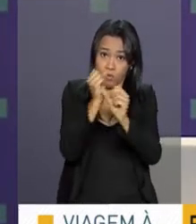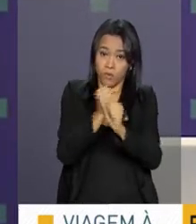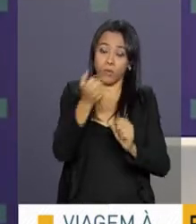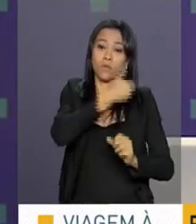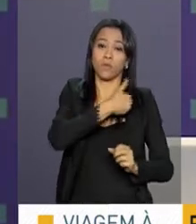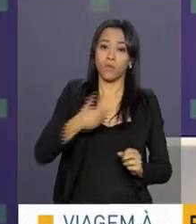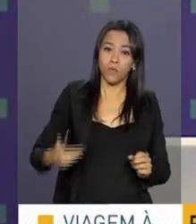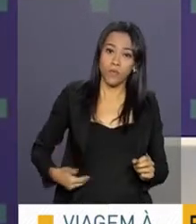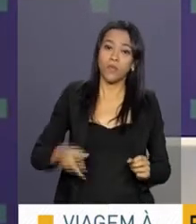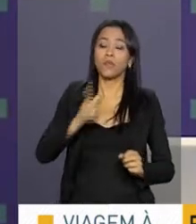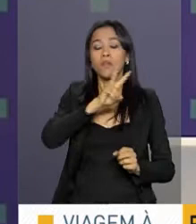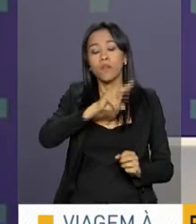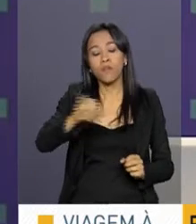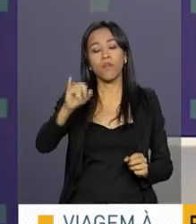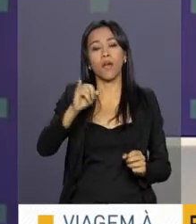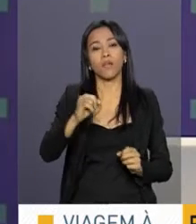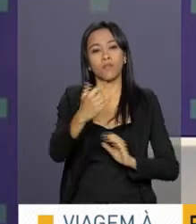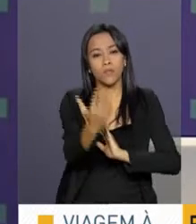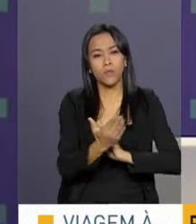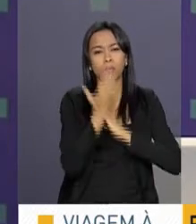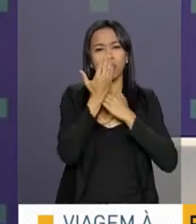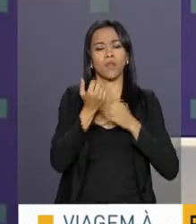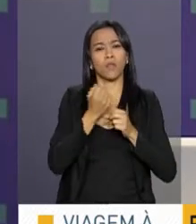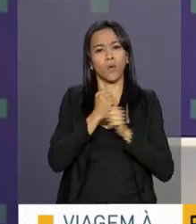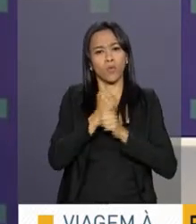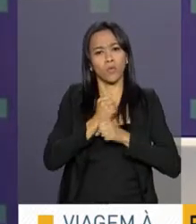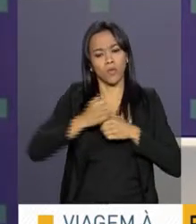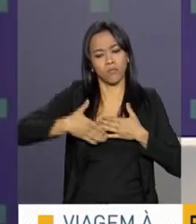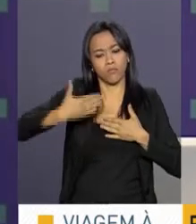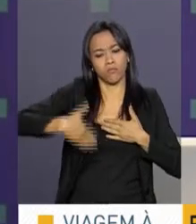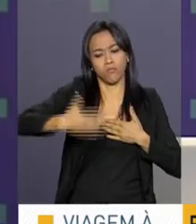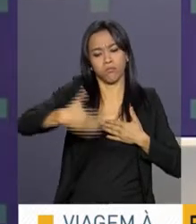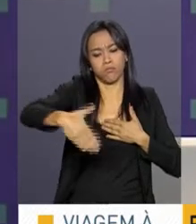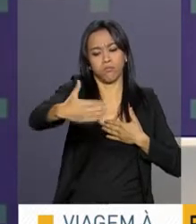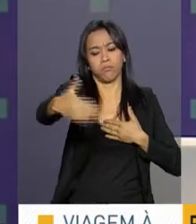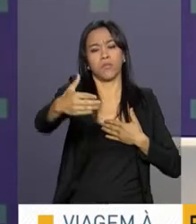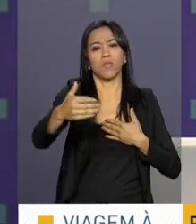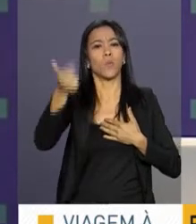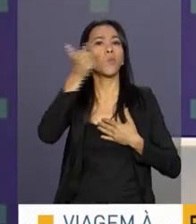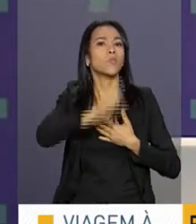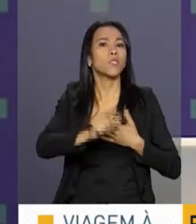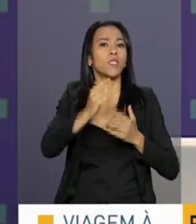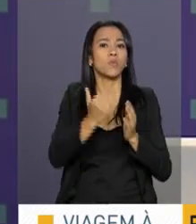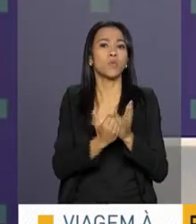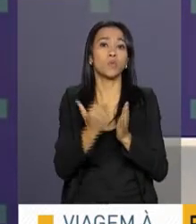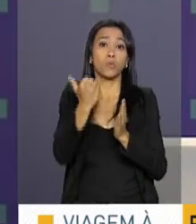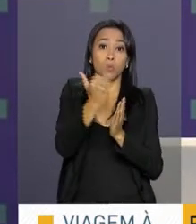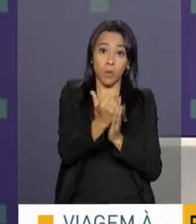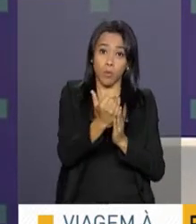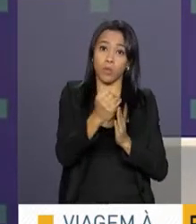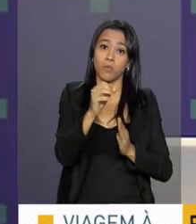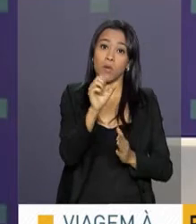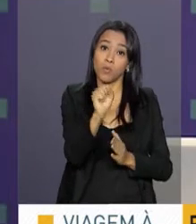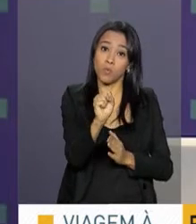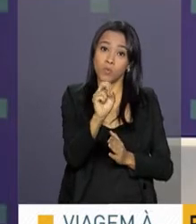conduzirá, ao longo dos próximos anos, ao superávit também nas contas do governo.